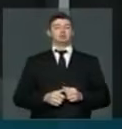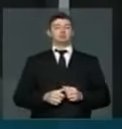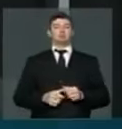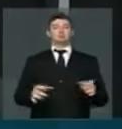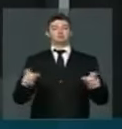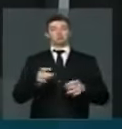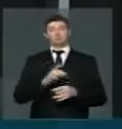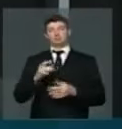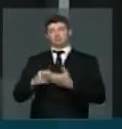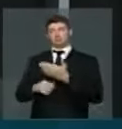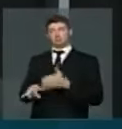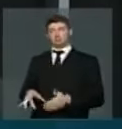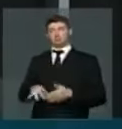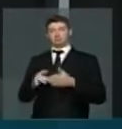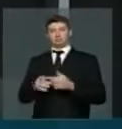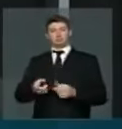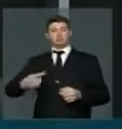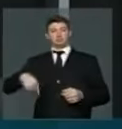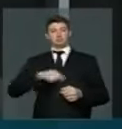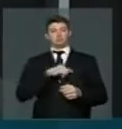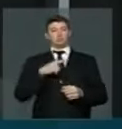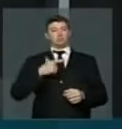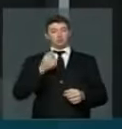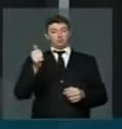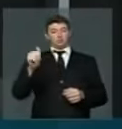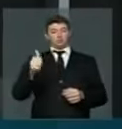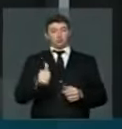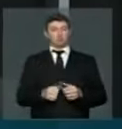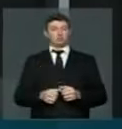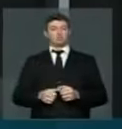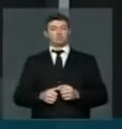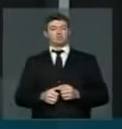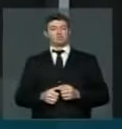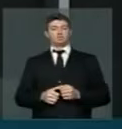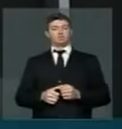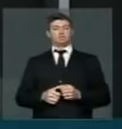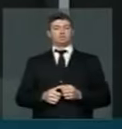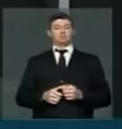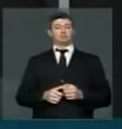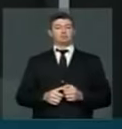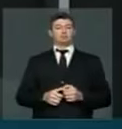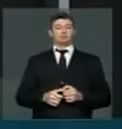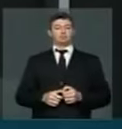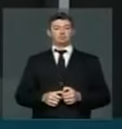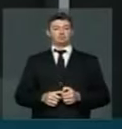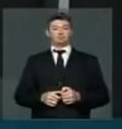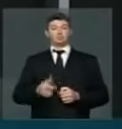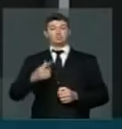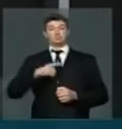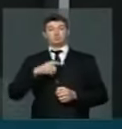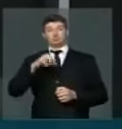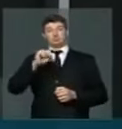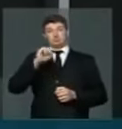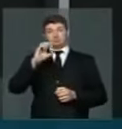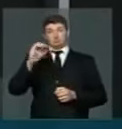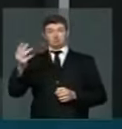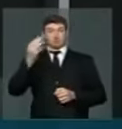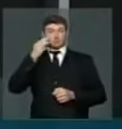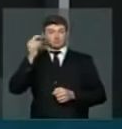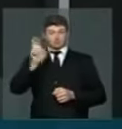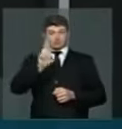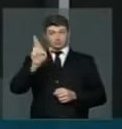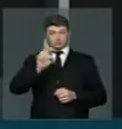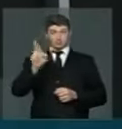concluir, nobre líder. Nós temos, desde dezembro de 2011, quase 80 milhões de